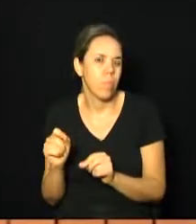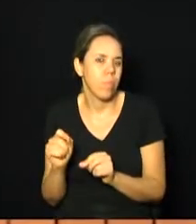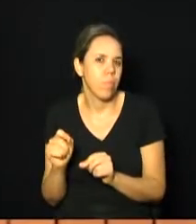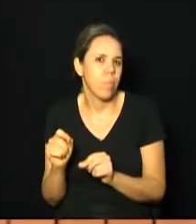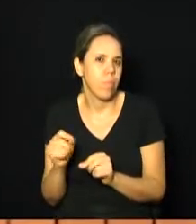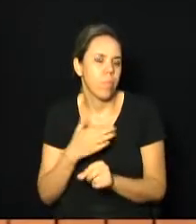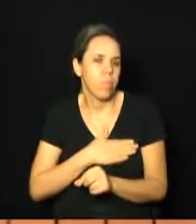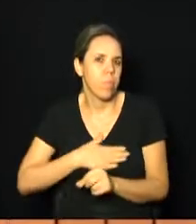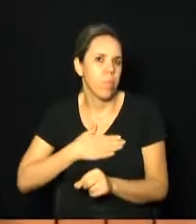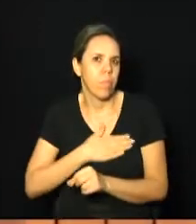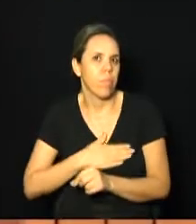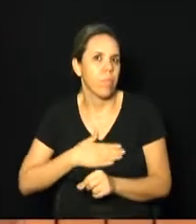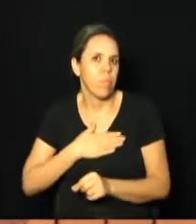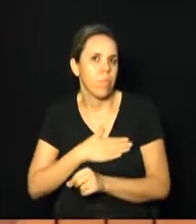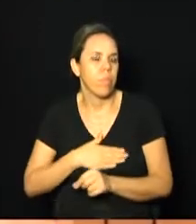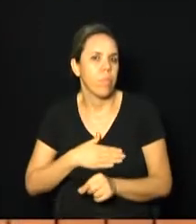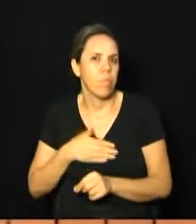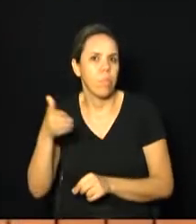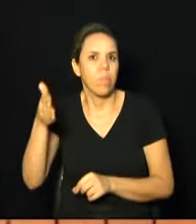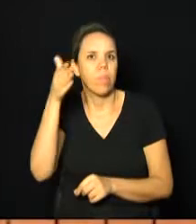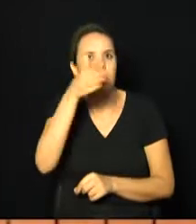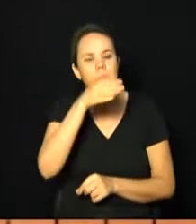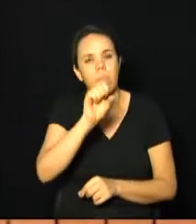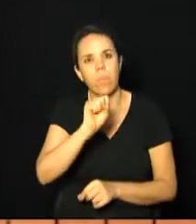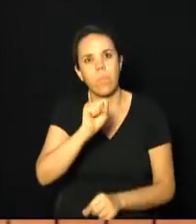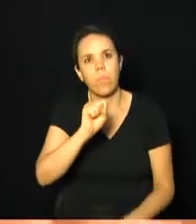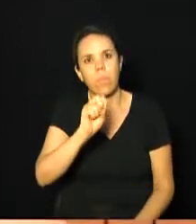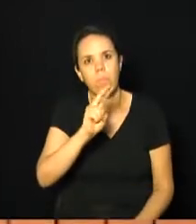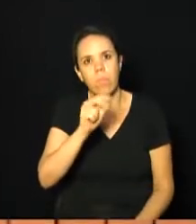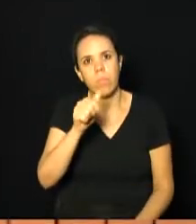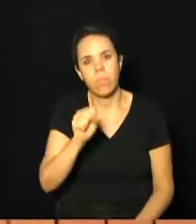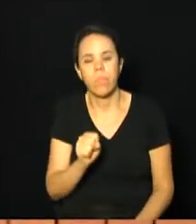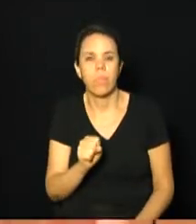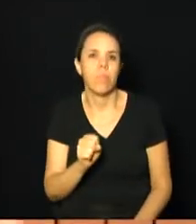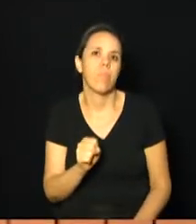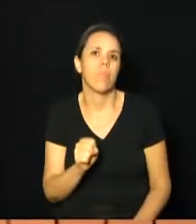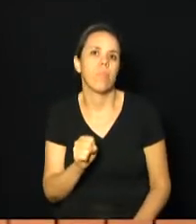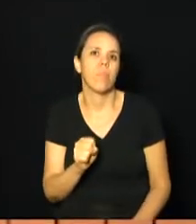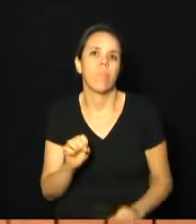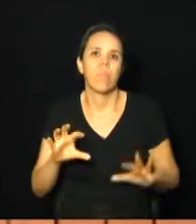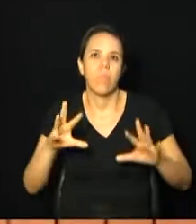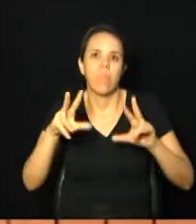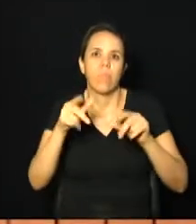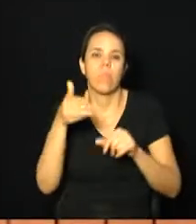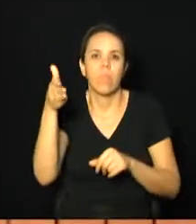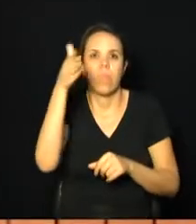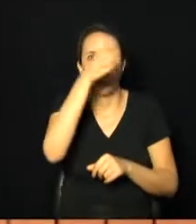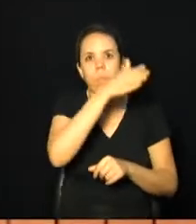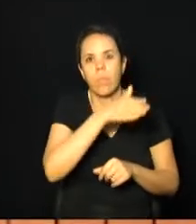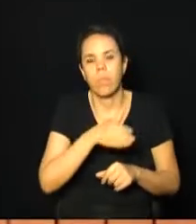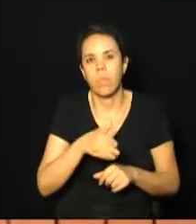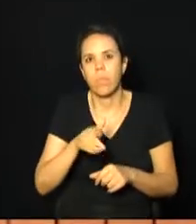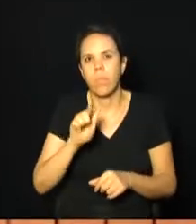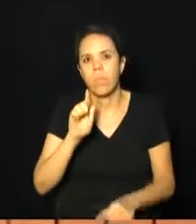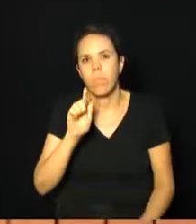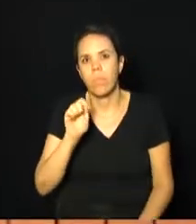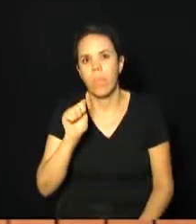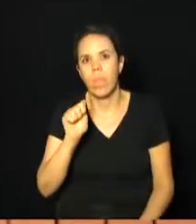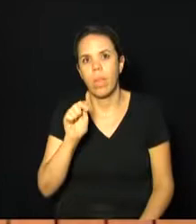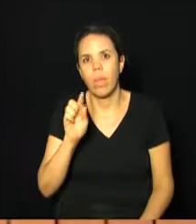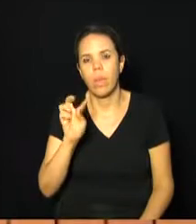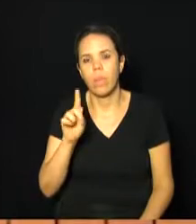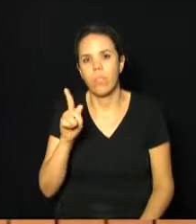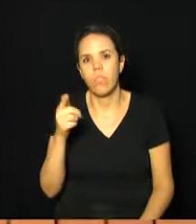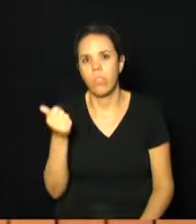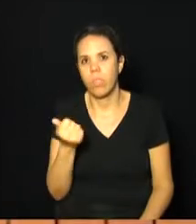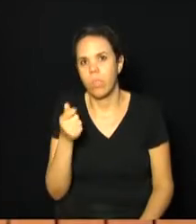Eu gosto muito de andar lá por Sousa e Joaquim Egídio toda, e tenho ido muito lá para o Gargantilha também.